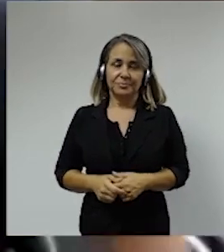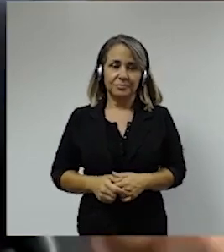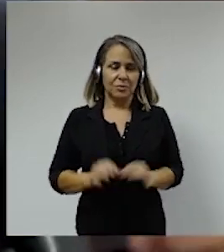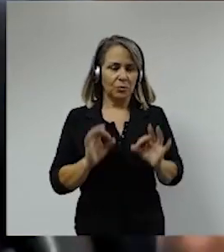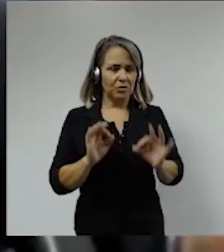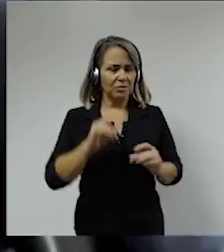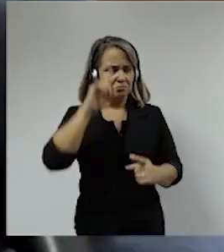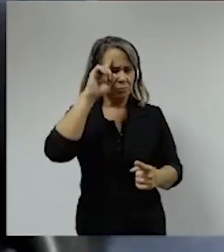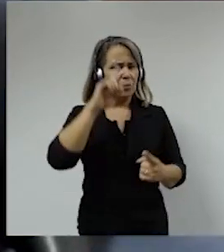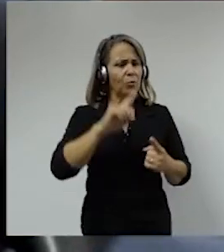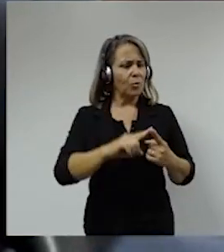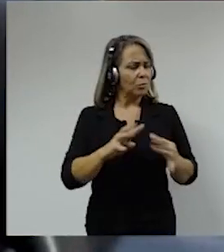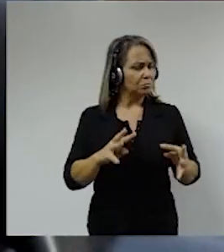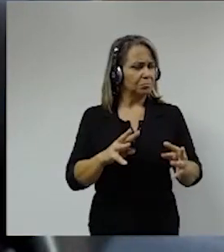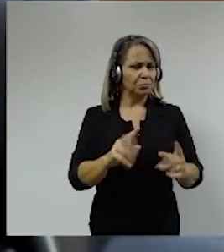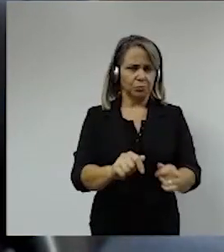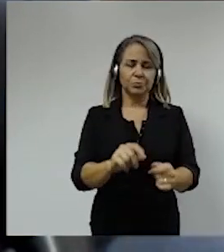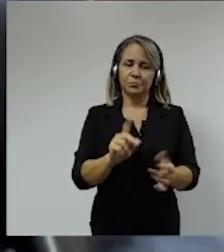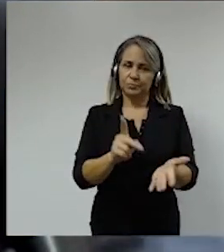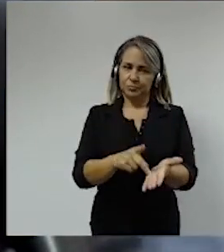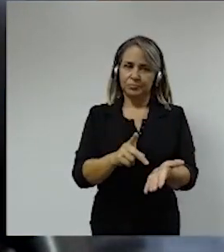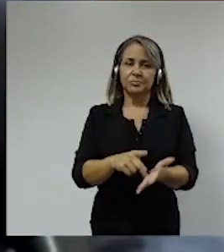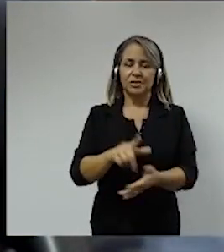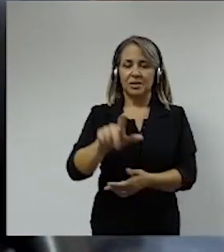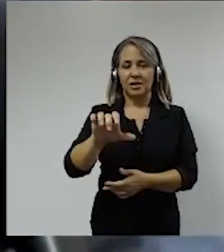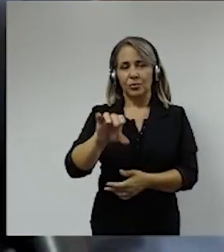Excelente. Concorda em gênero, número e grau, doutor Leonardo?